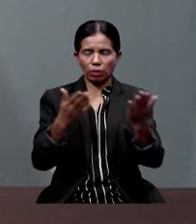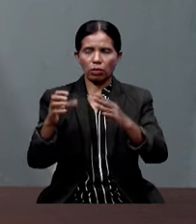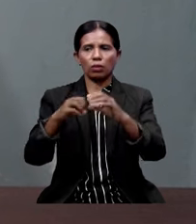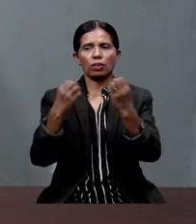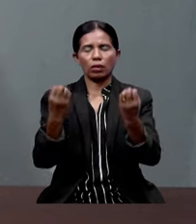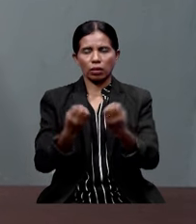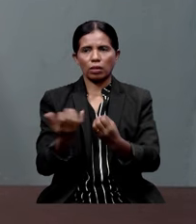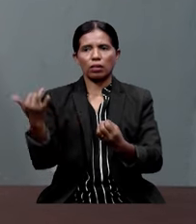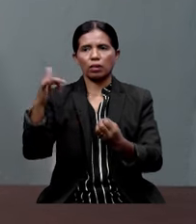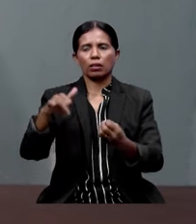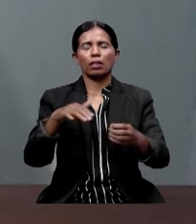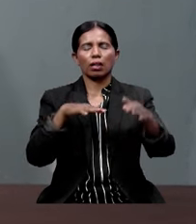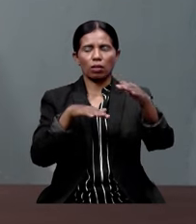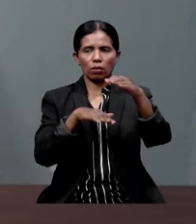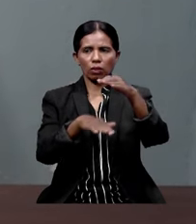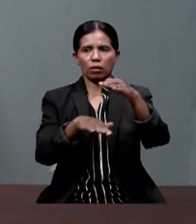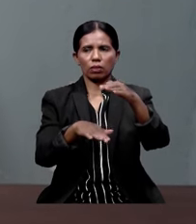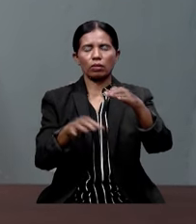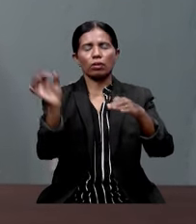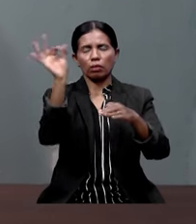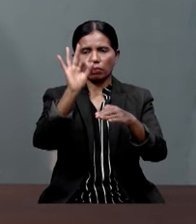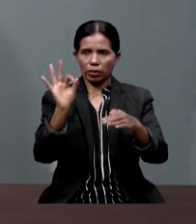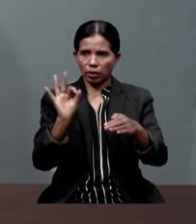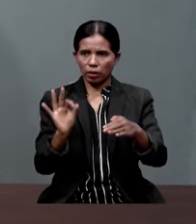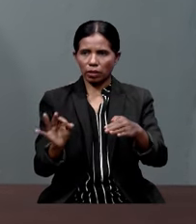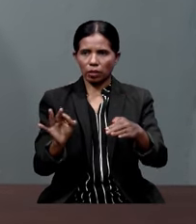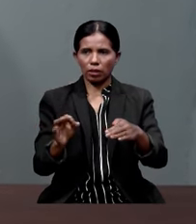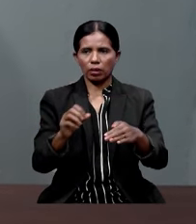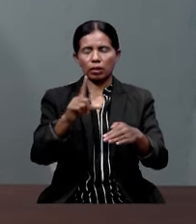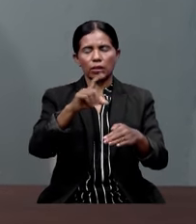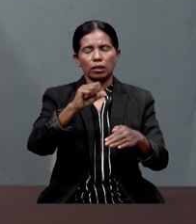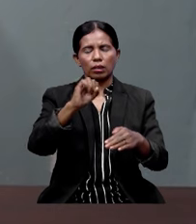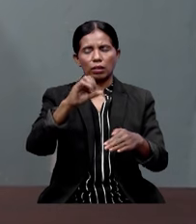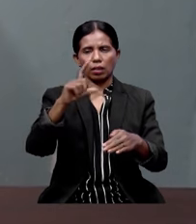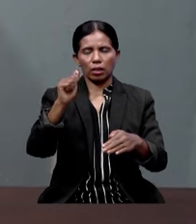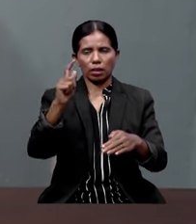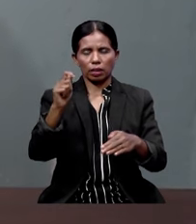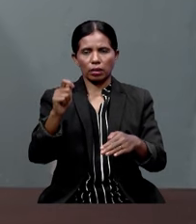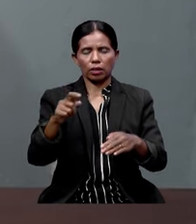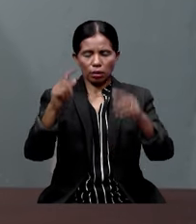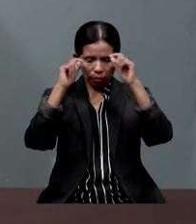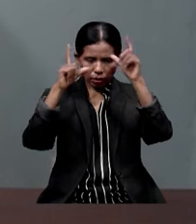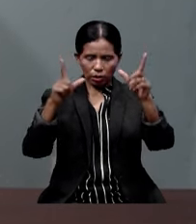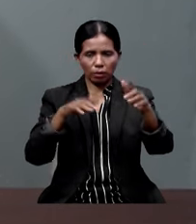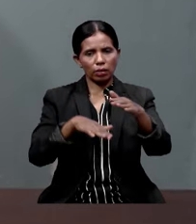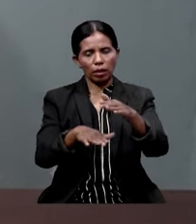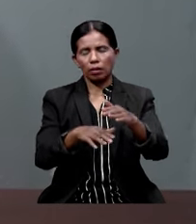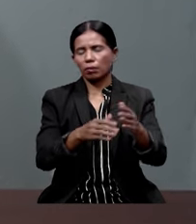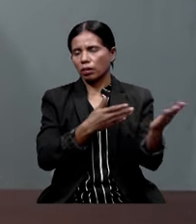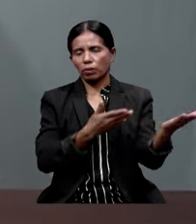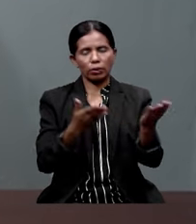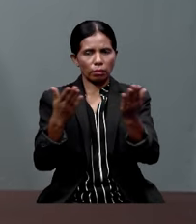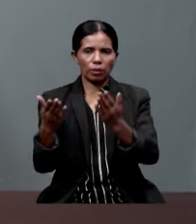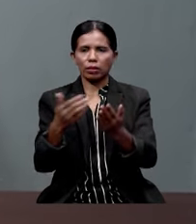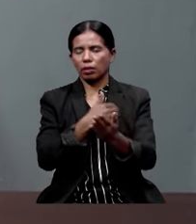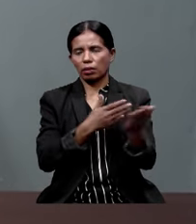Organização ser nebe hamahan an ihe federação sila Timor Leste balu tama ona e balu sira utama. Tamane a mim